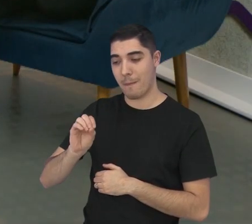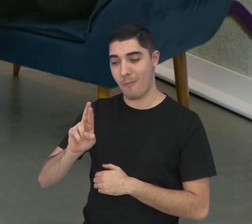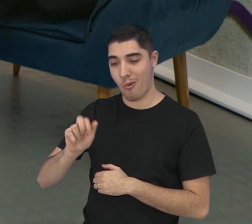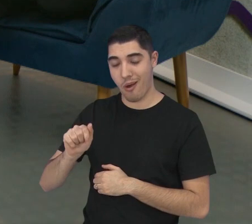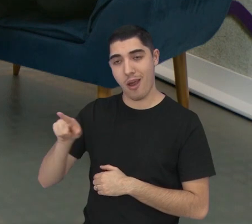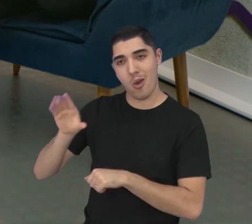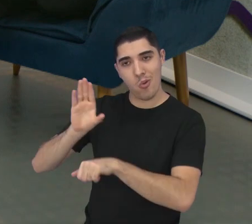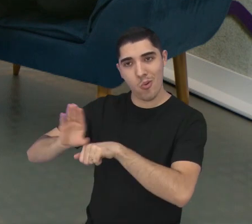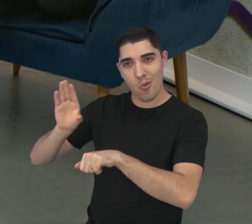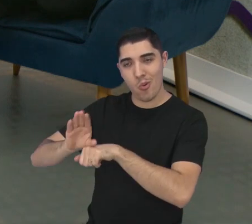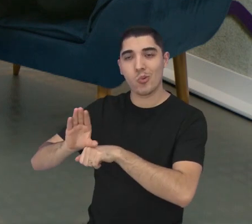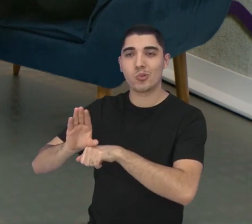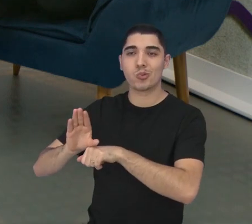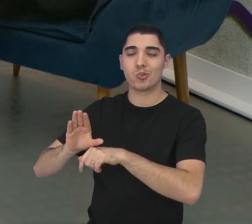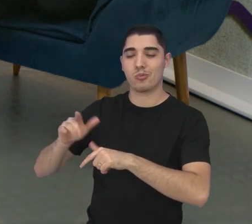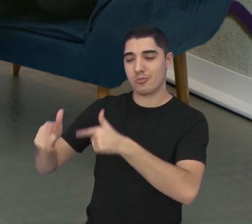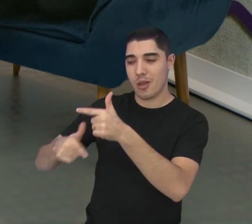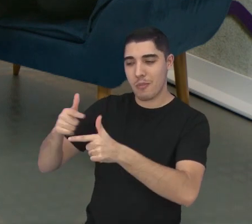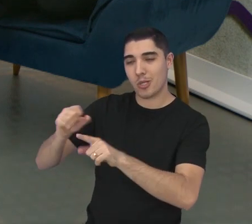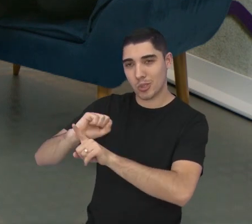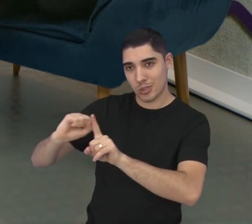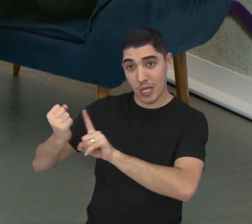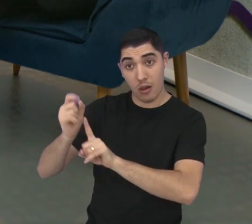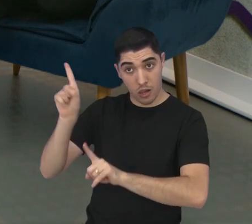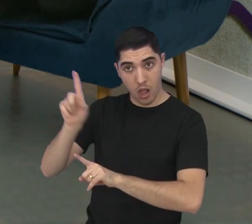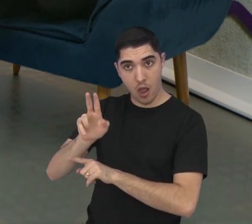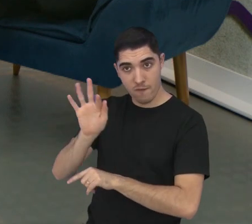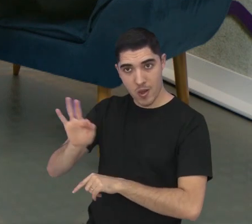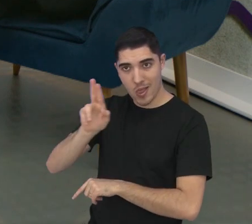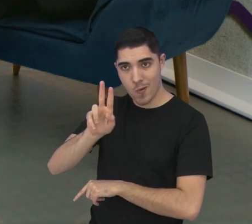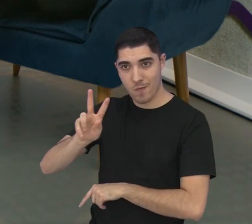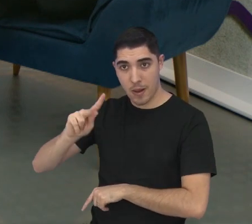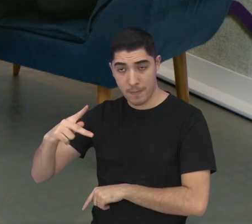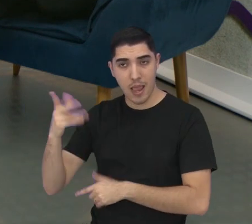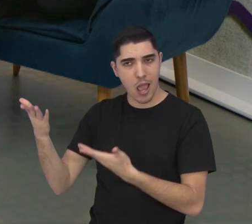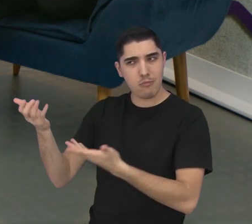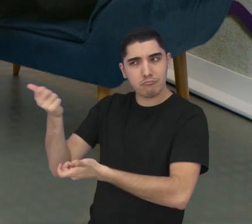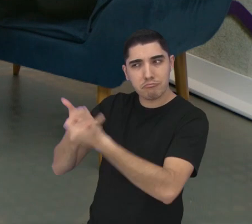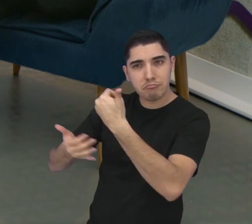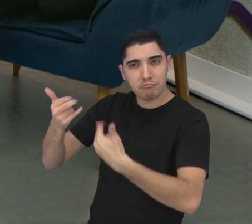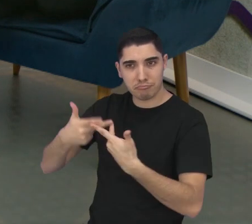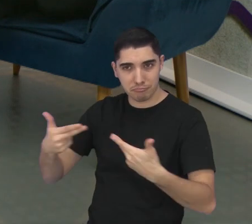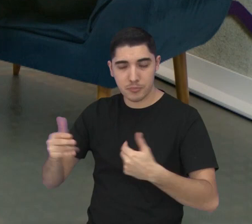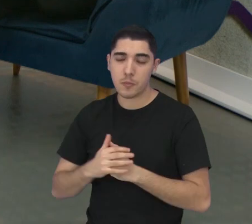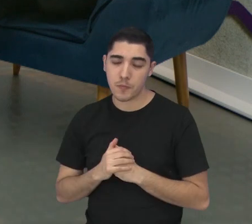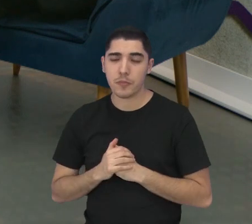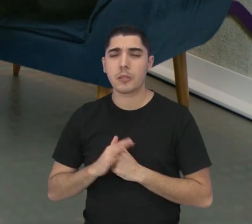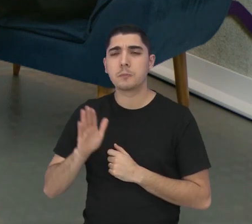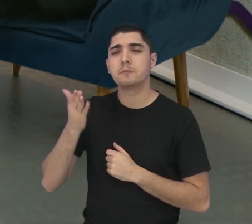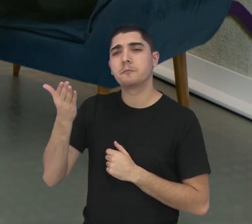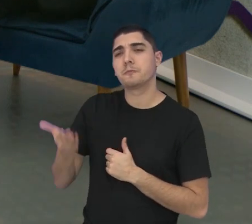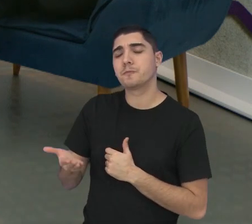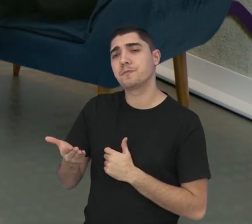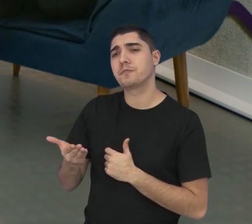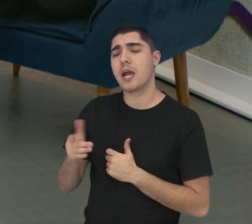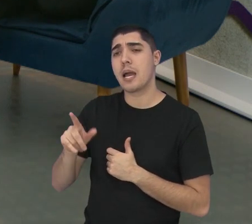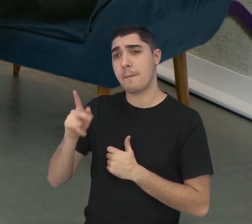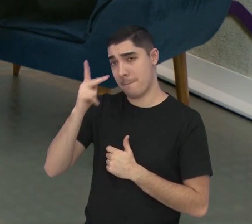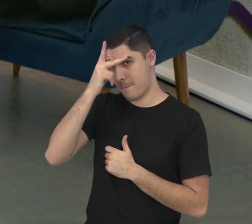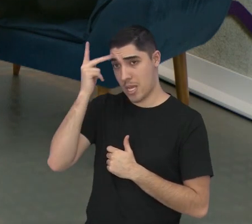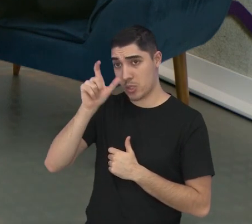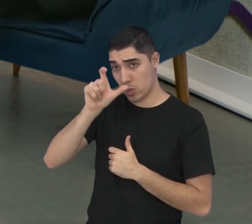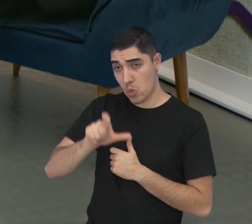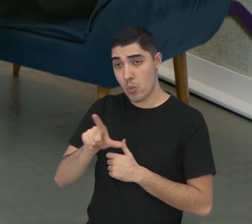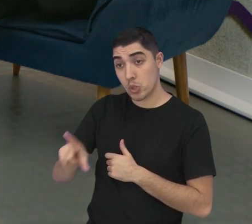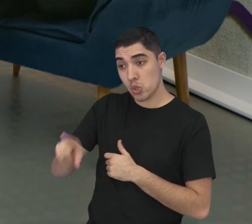Débora, que é do curso de Serviço Social da Univap, está aqui com a gente esclarecendo nossas dúvidas. Professora, para